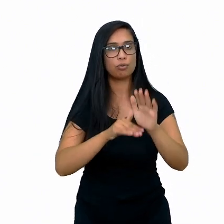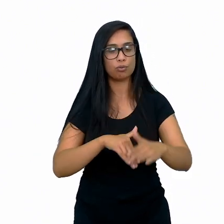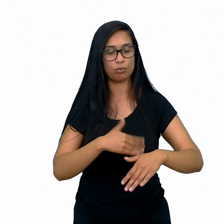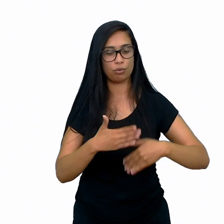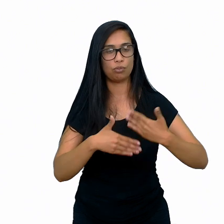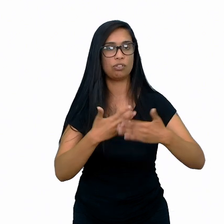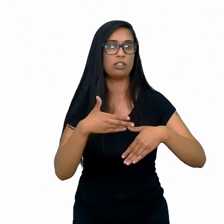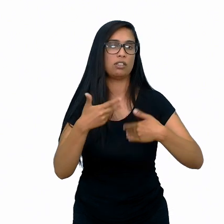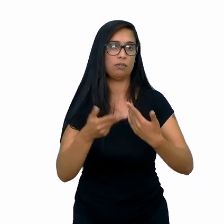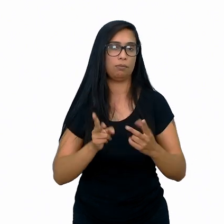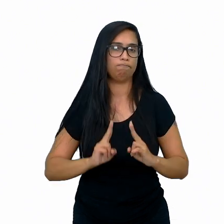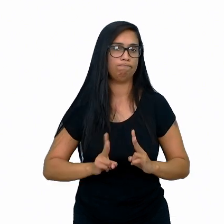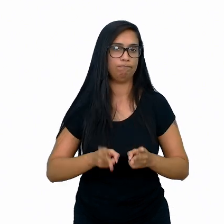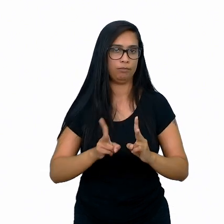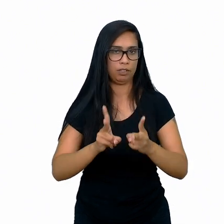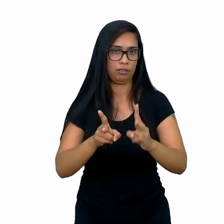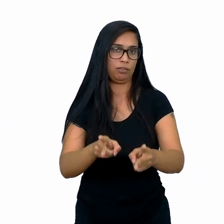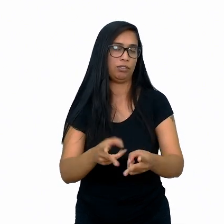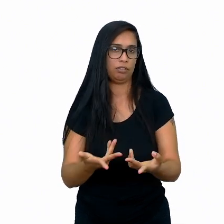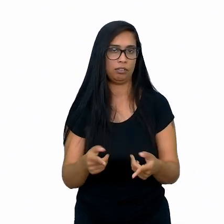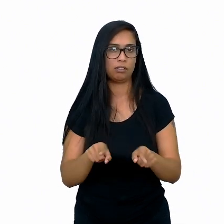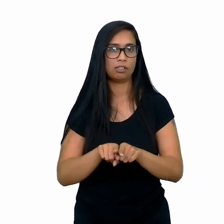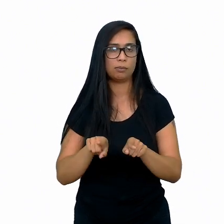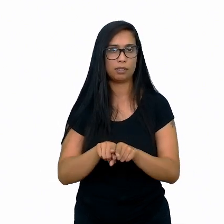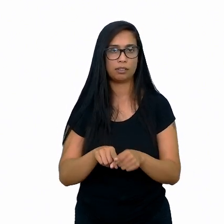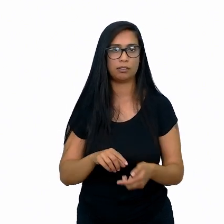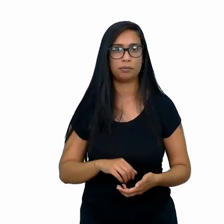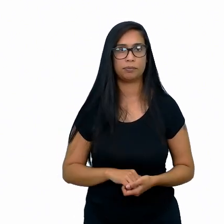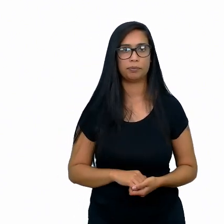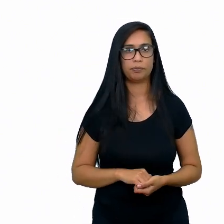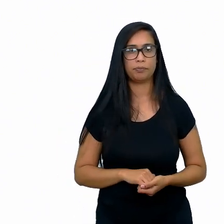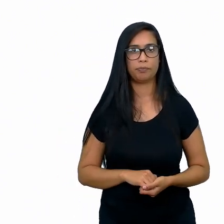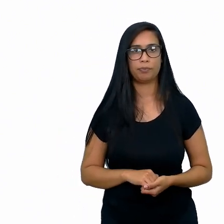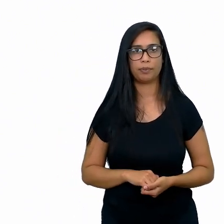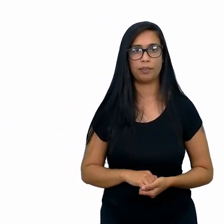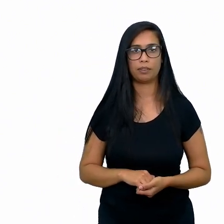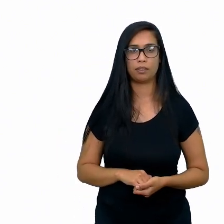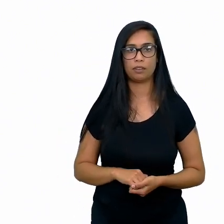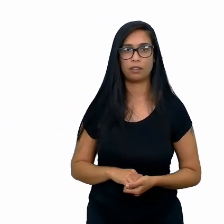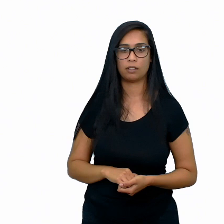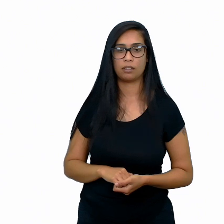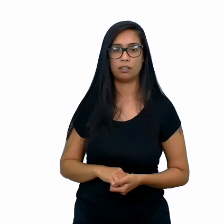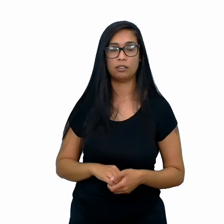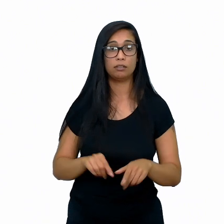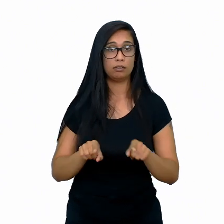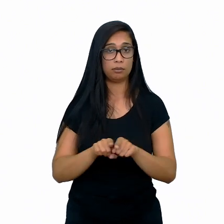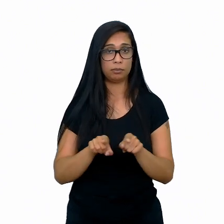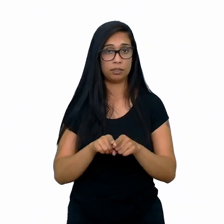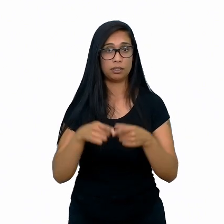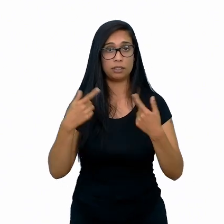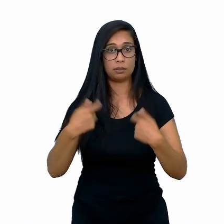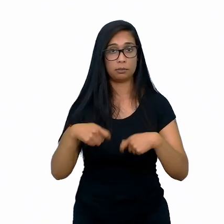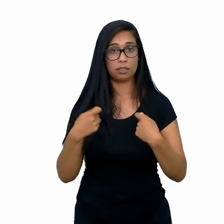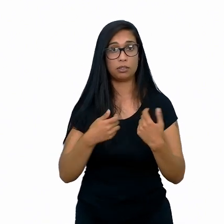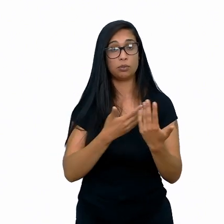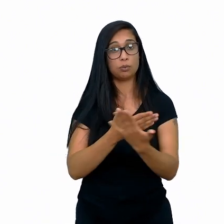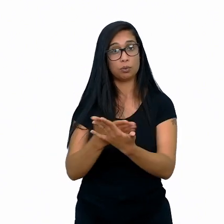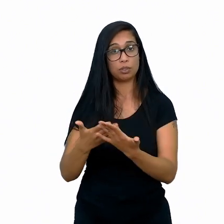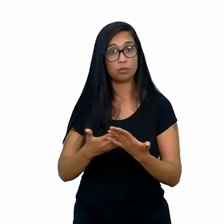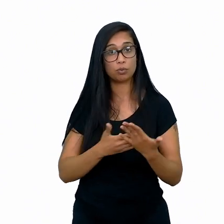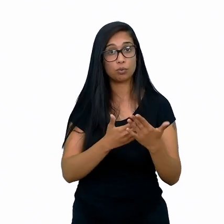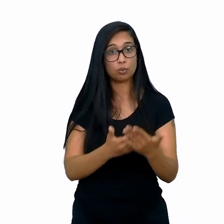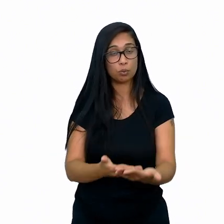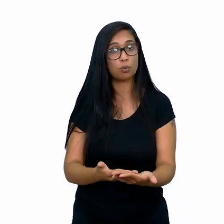contínua. Também é um momento que pode acontecer a retomada do estudo da